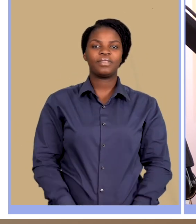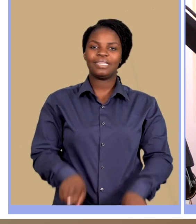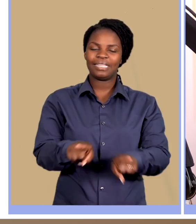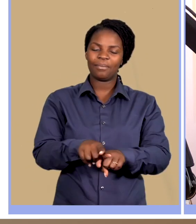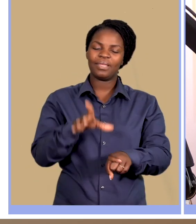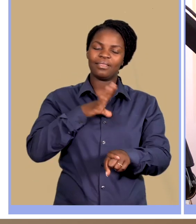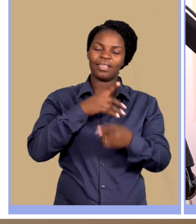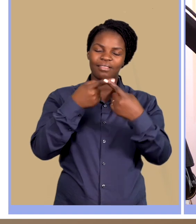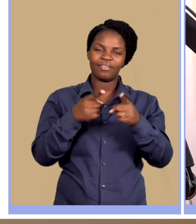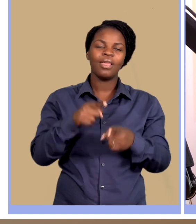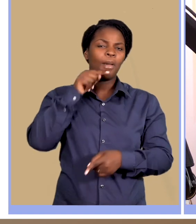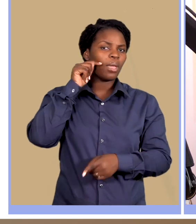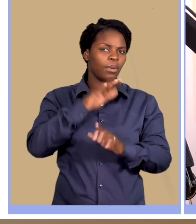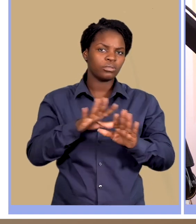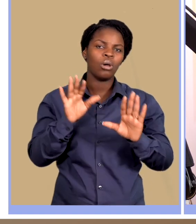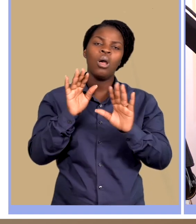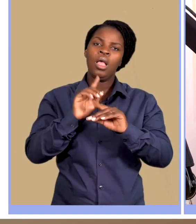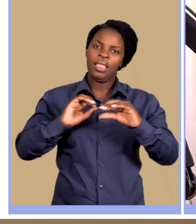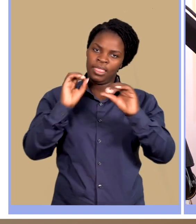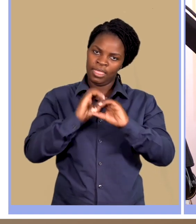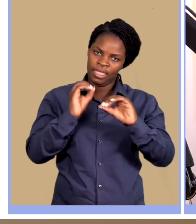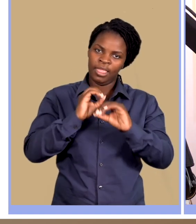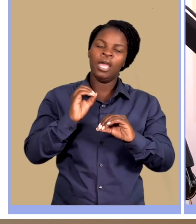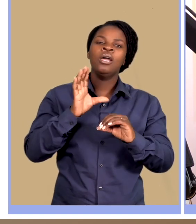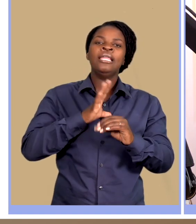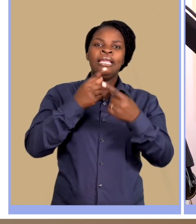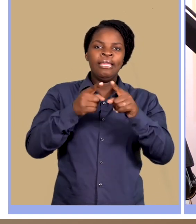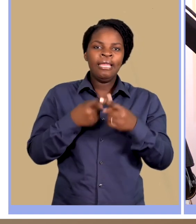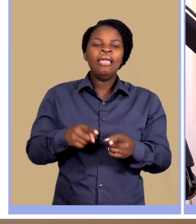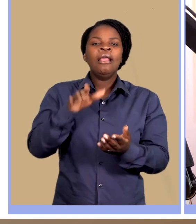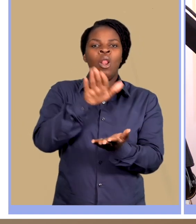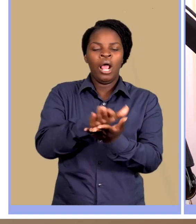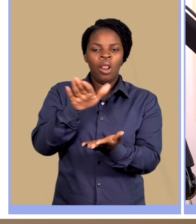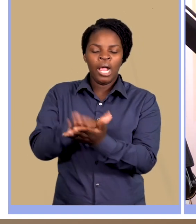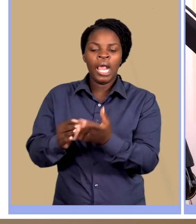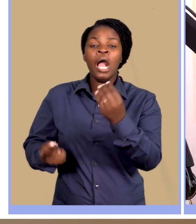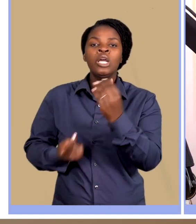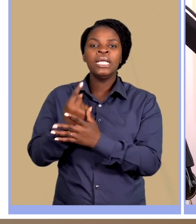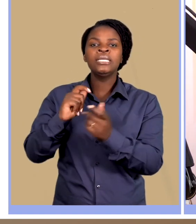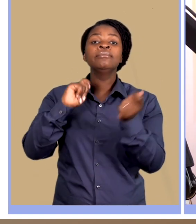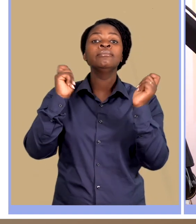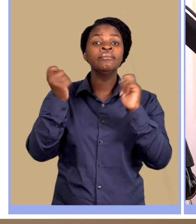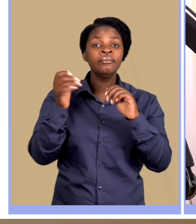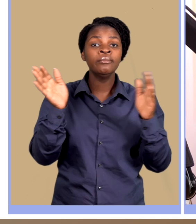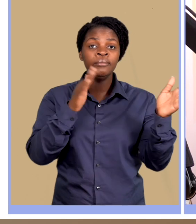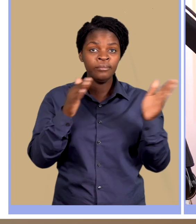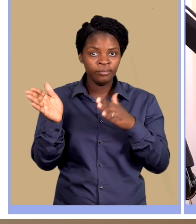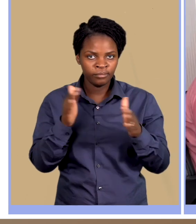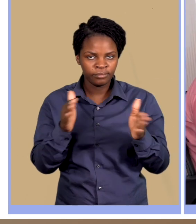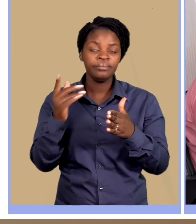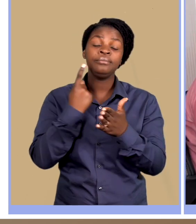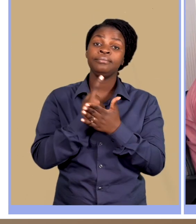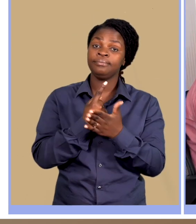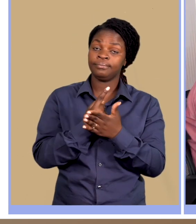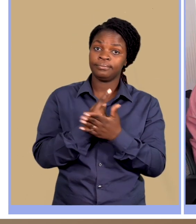de manifestações climáticas, a zona sul, por exemplo, a zona centro. Então, é preciso que isto seja um quadro